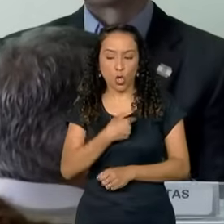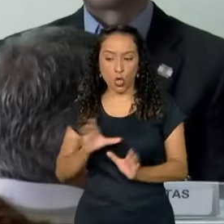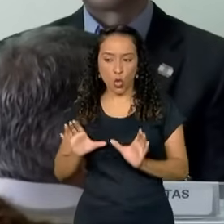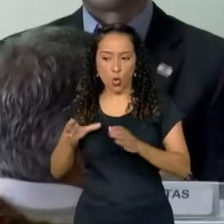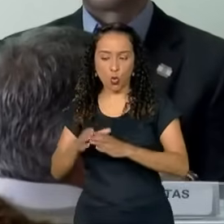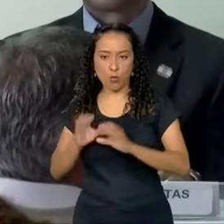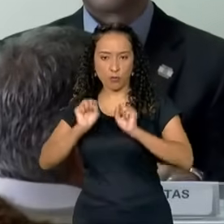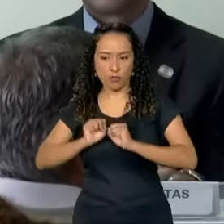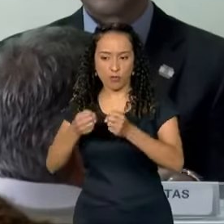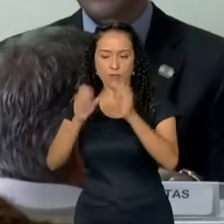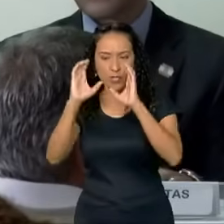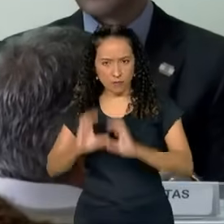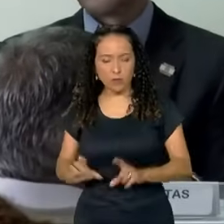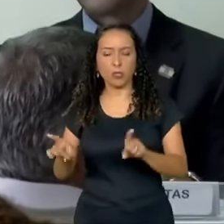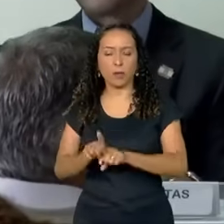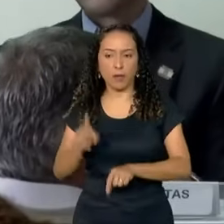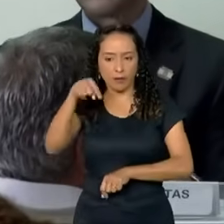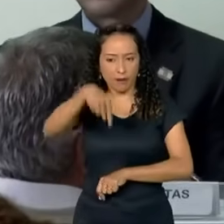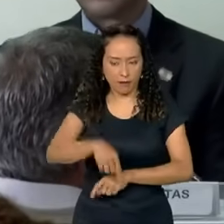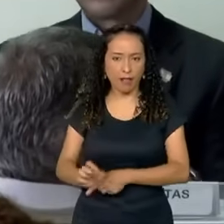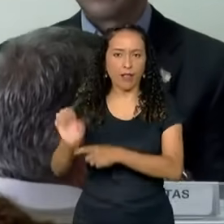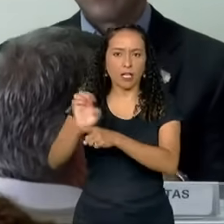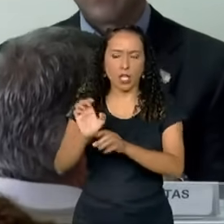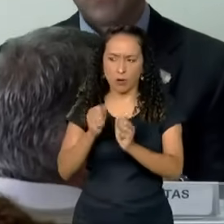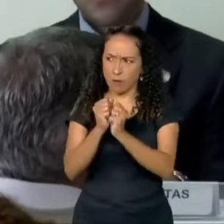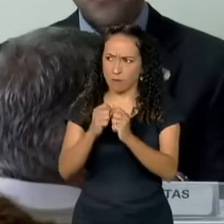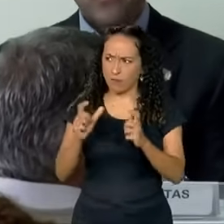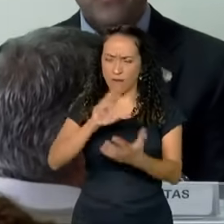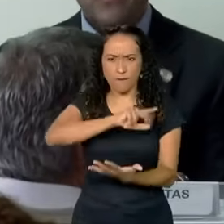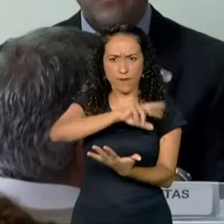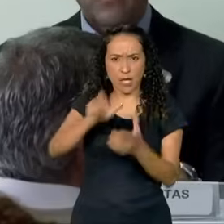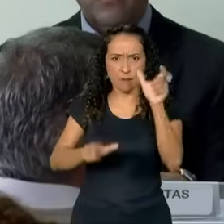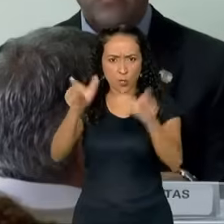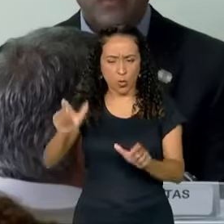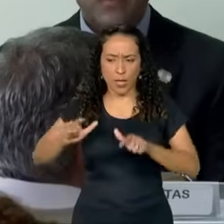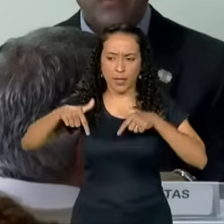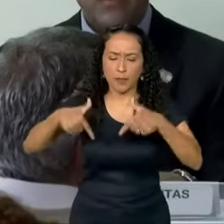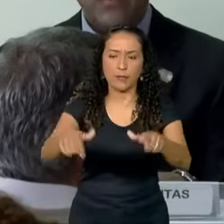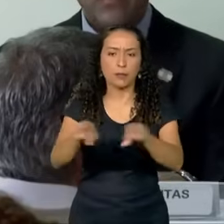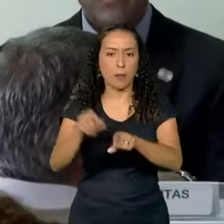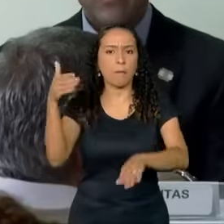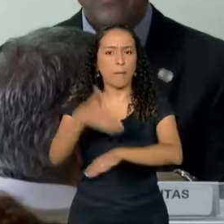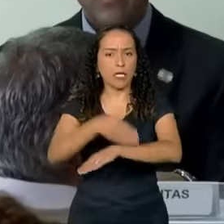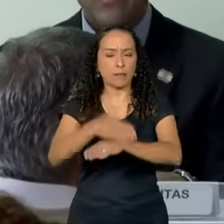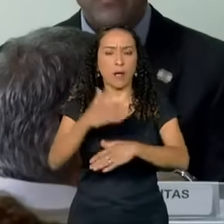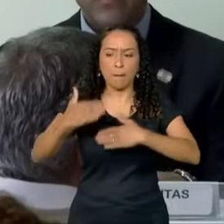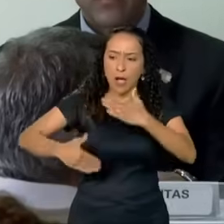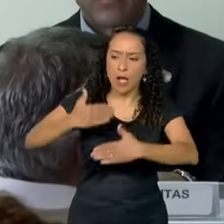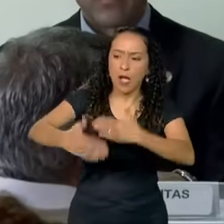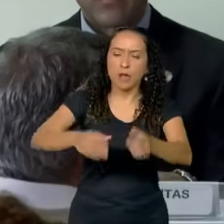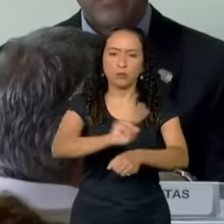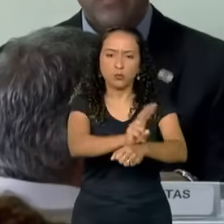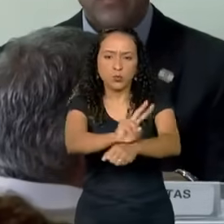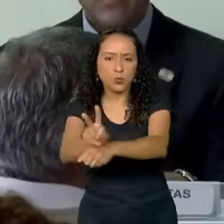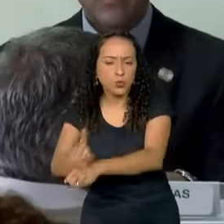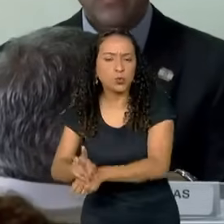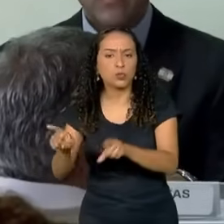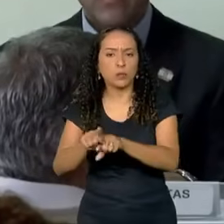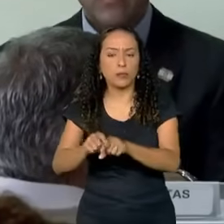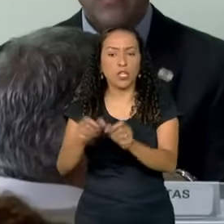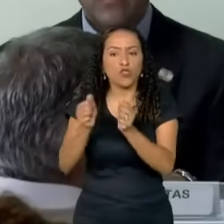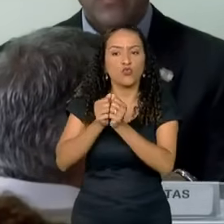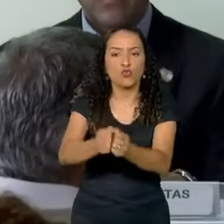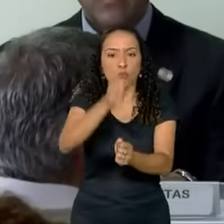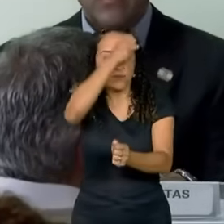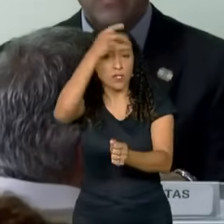Defesa Civil também estão no Estado, já com uma grande equipe, participando do processo de acompanhamento com as